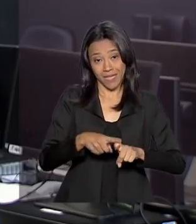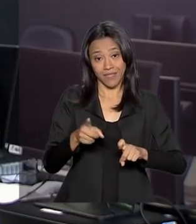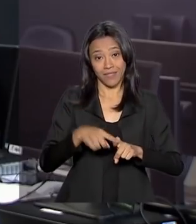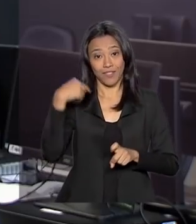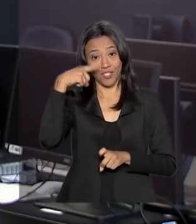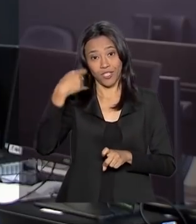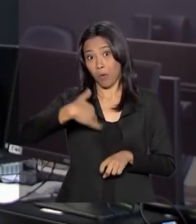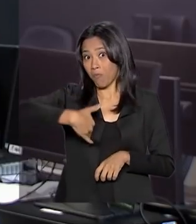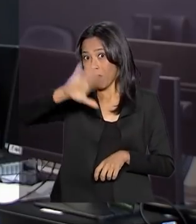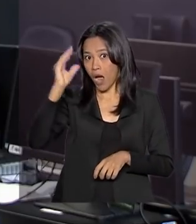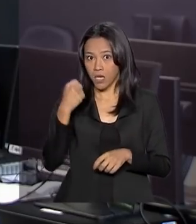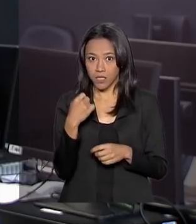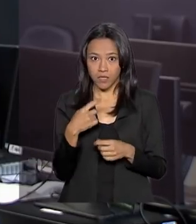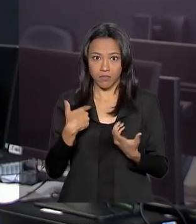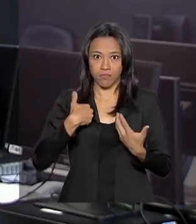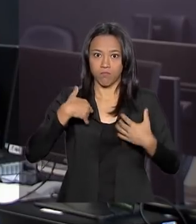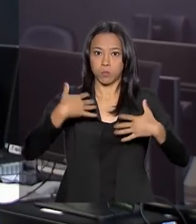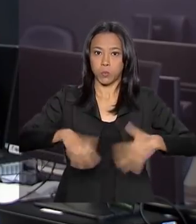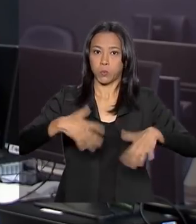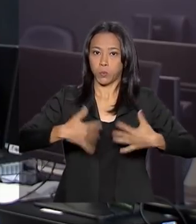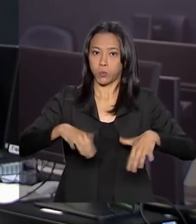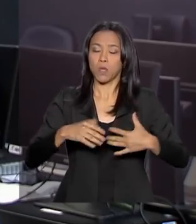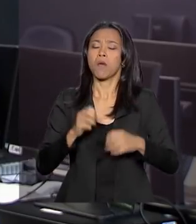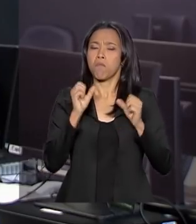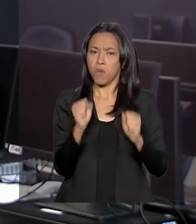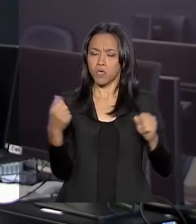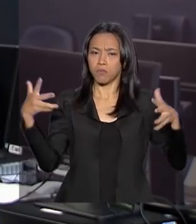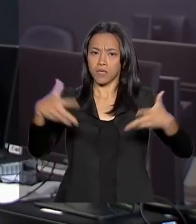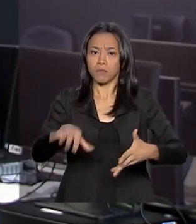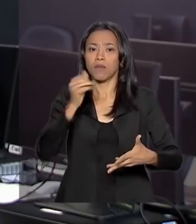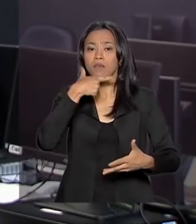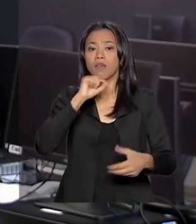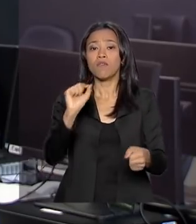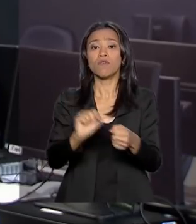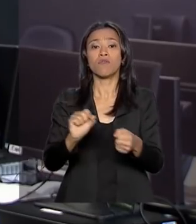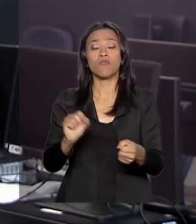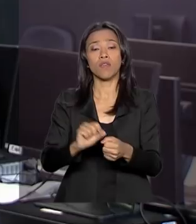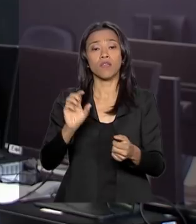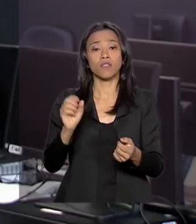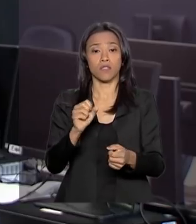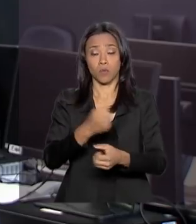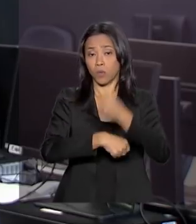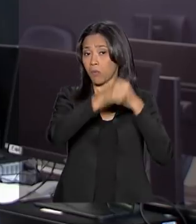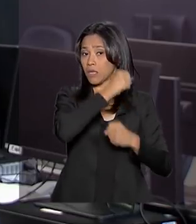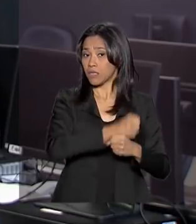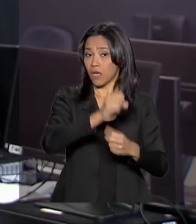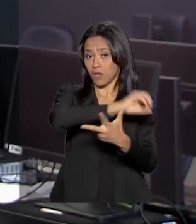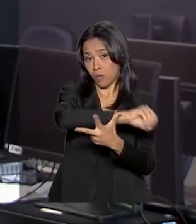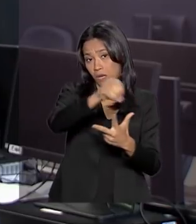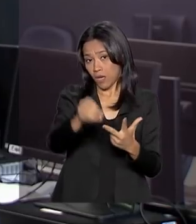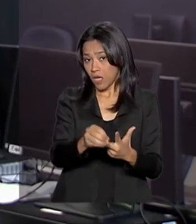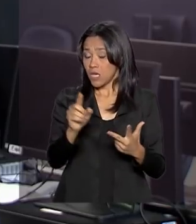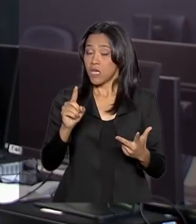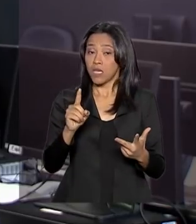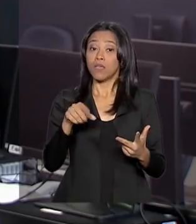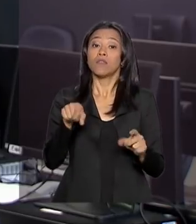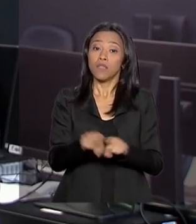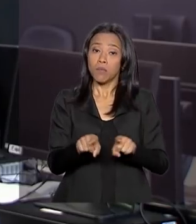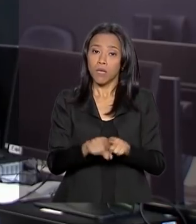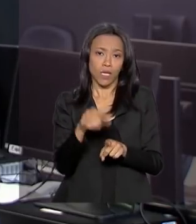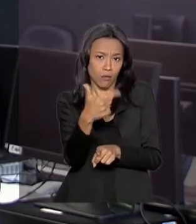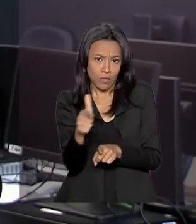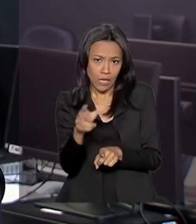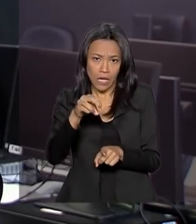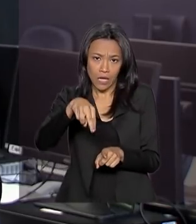concorridos. Podem participar do processo quem fez o exame nacional do ensino médio no ano passado e não tirou nota zero na